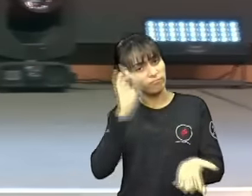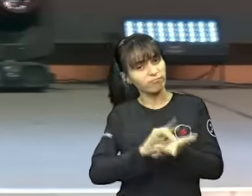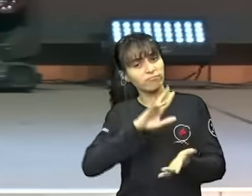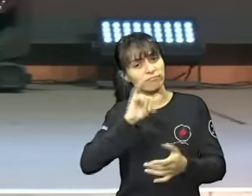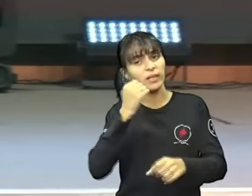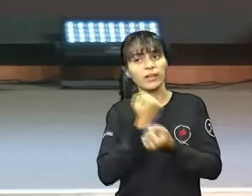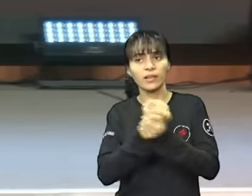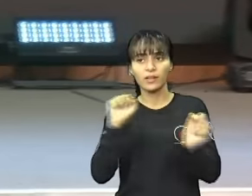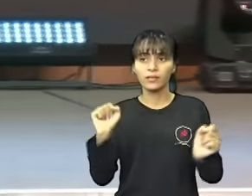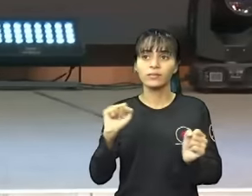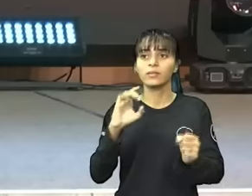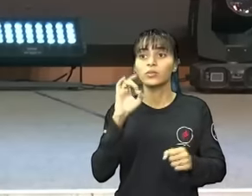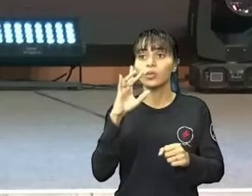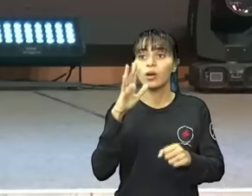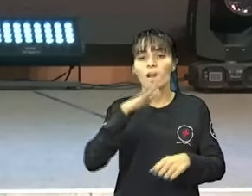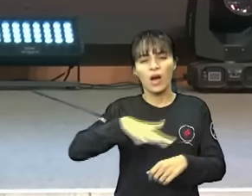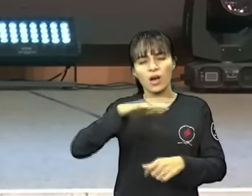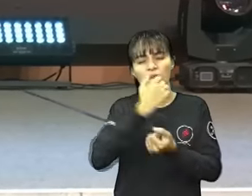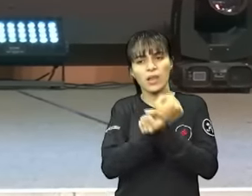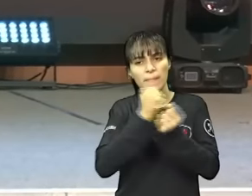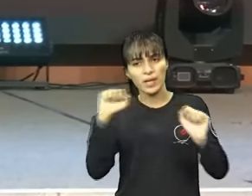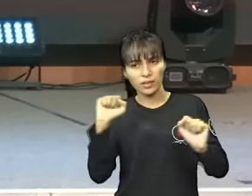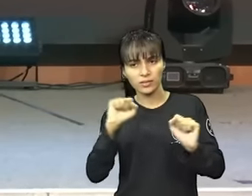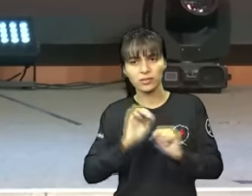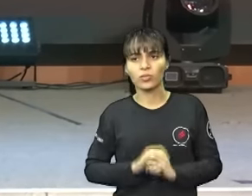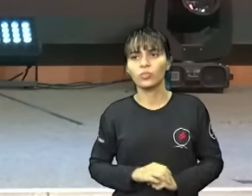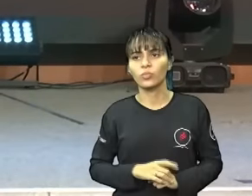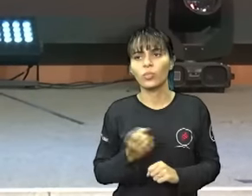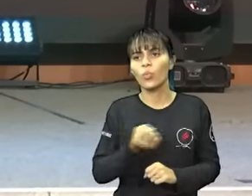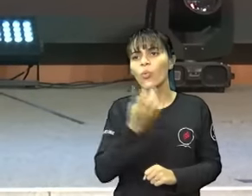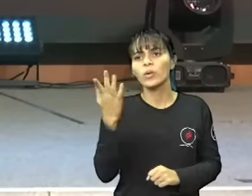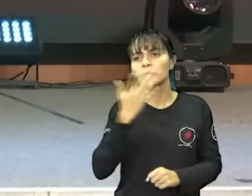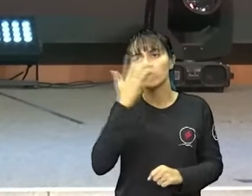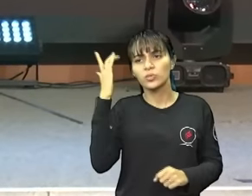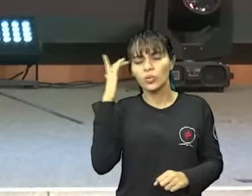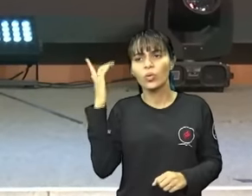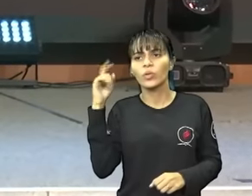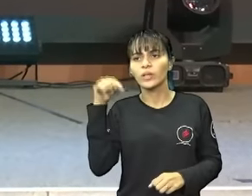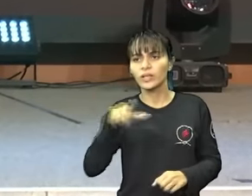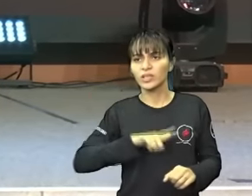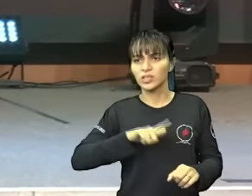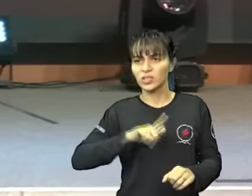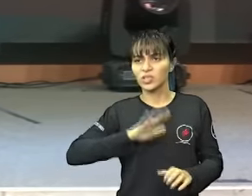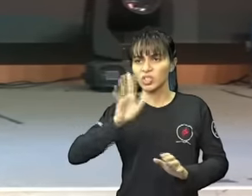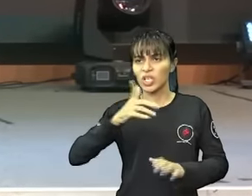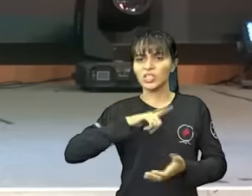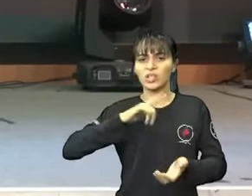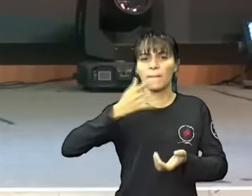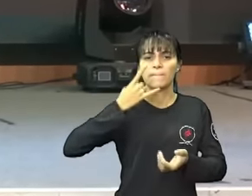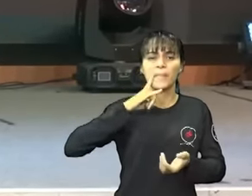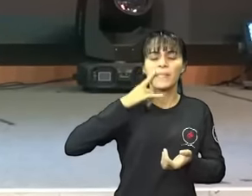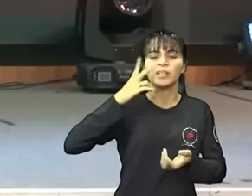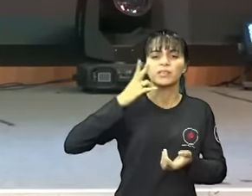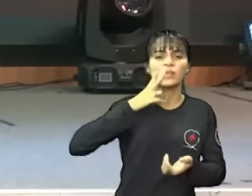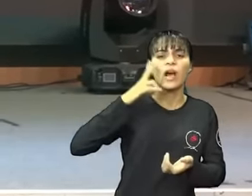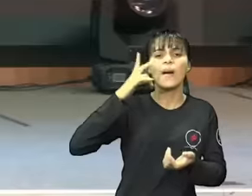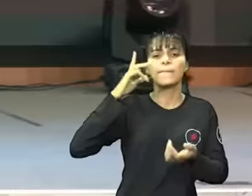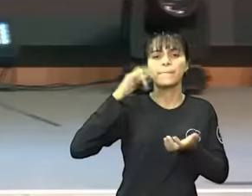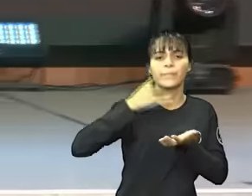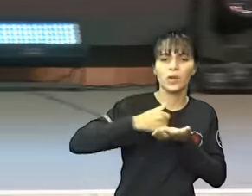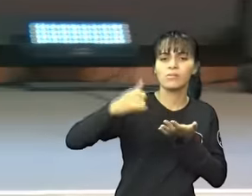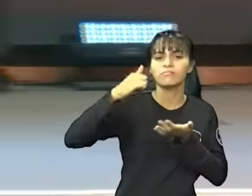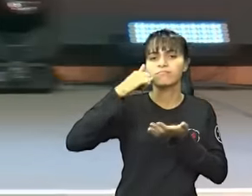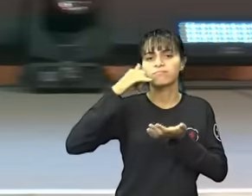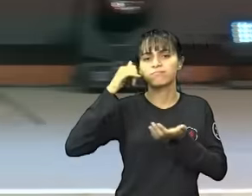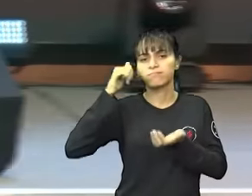livres eu vou só entrar na área de libertação quantas pessoas aqui já foram dominados por bebida por cigarro por troca por